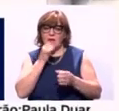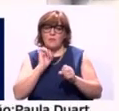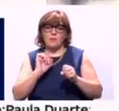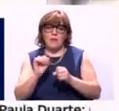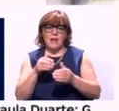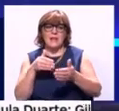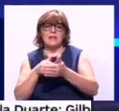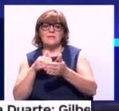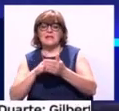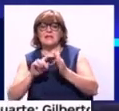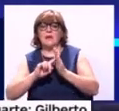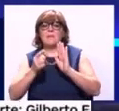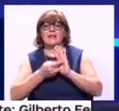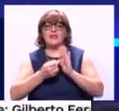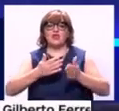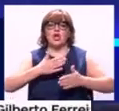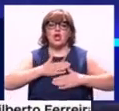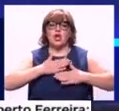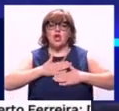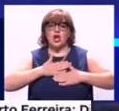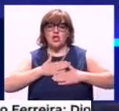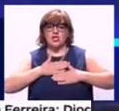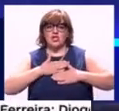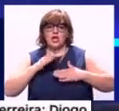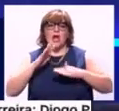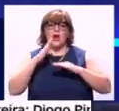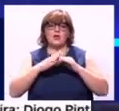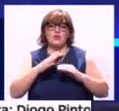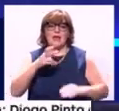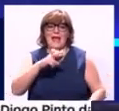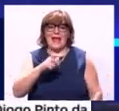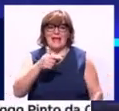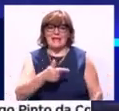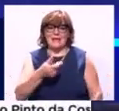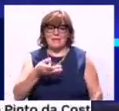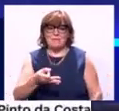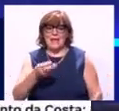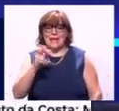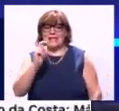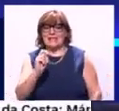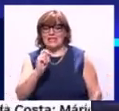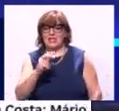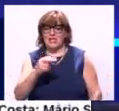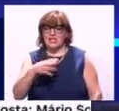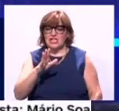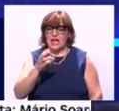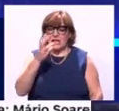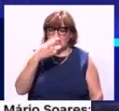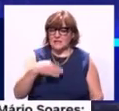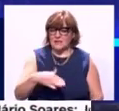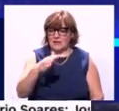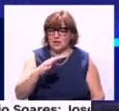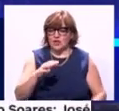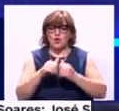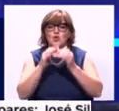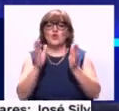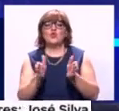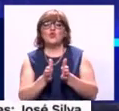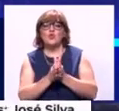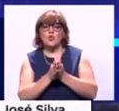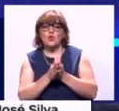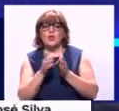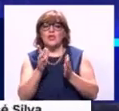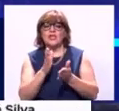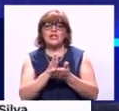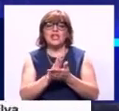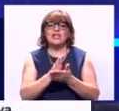da limitação de mandatos. Fomos nós, isso aconteceu na RTP3, já para aí há duas semanas. Por isso, tudo, isto é só